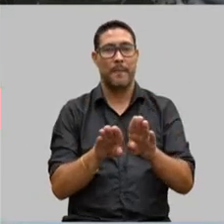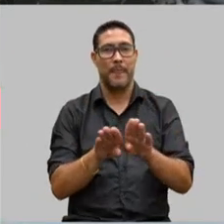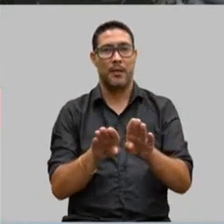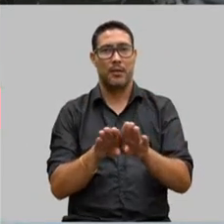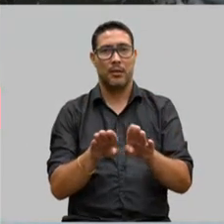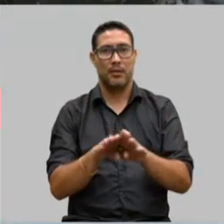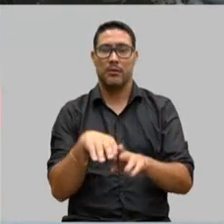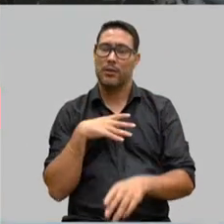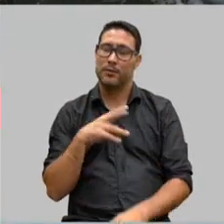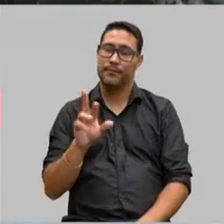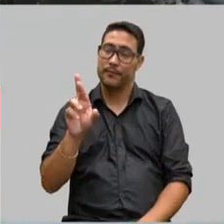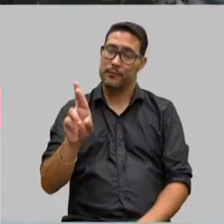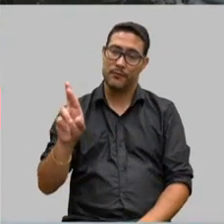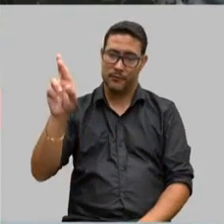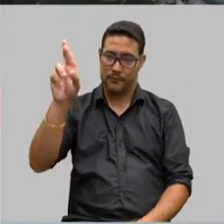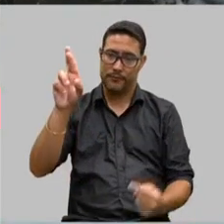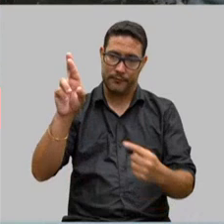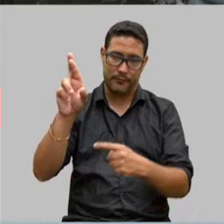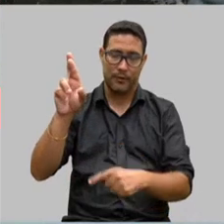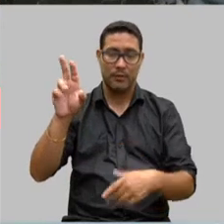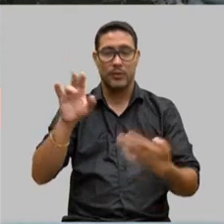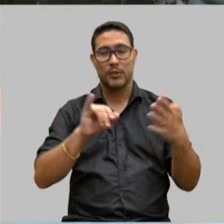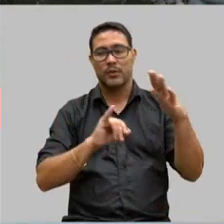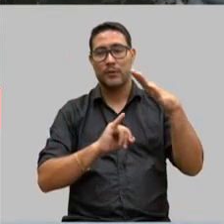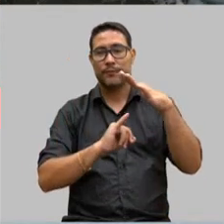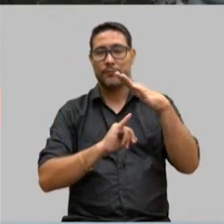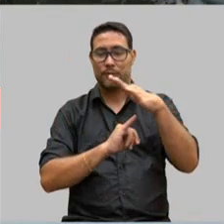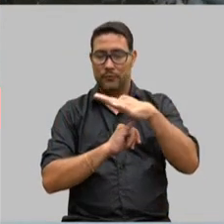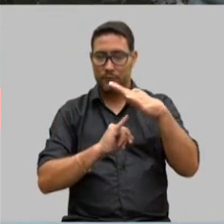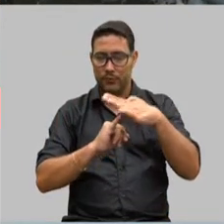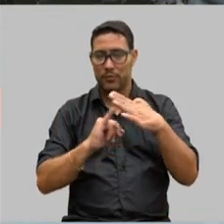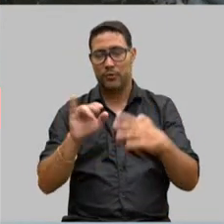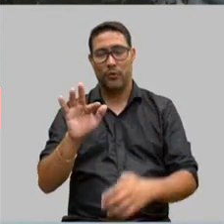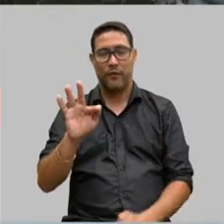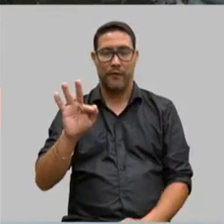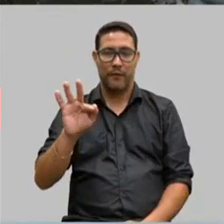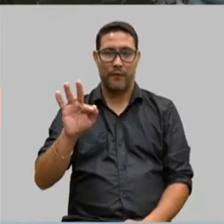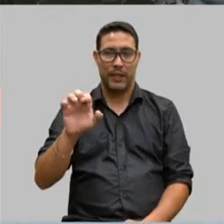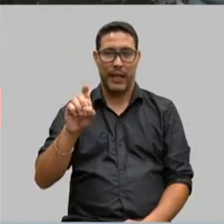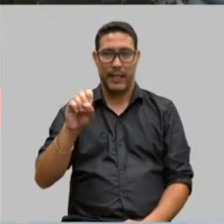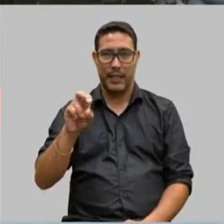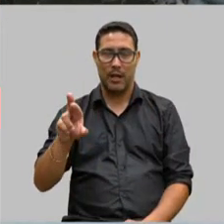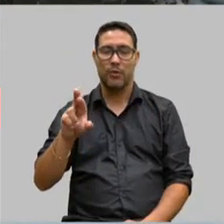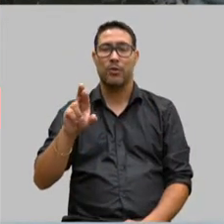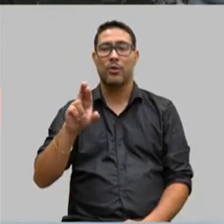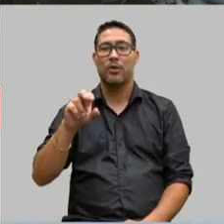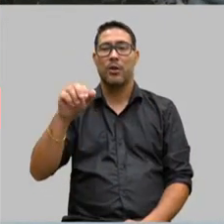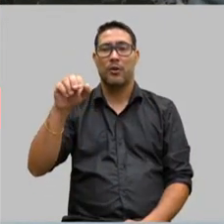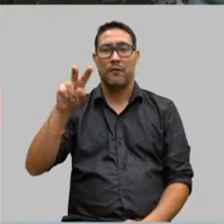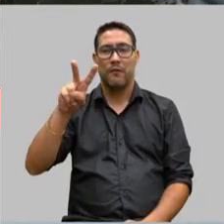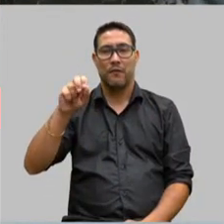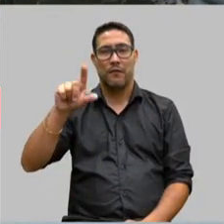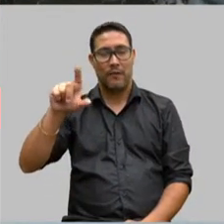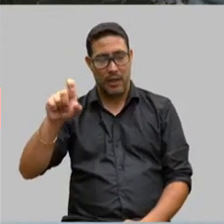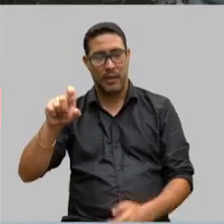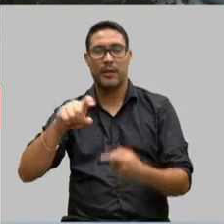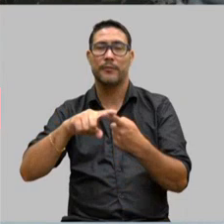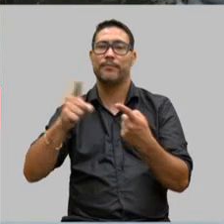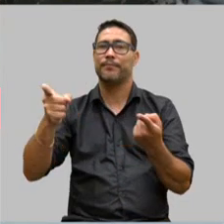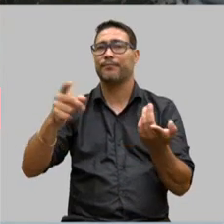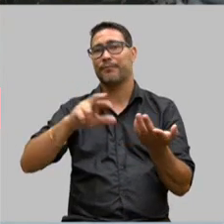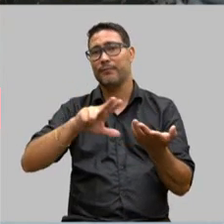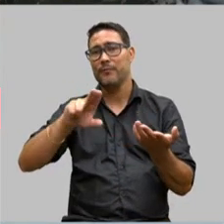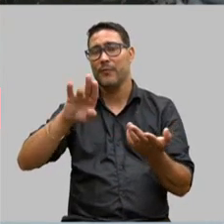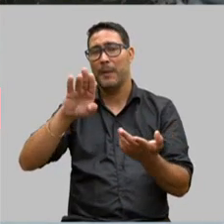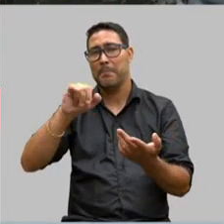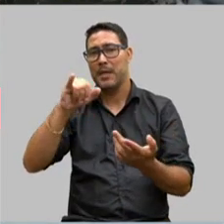da representante da Universidade Federal dos Vales de Jequitinhonha e Mucuri, Ellen Lúcia Tristão, da mesma forma, da Larissa Bianca